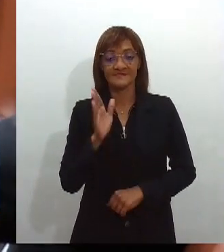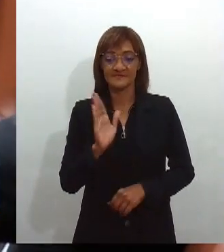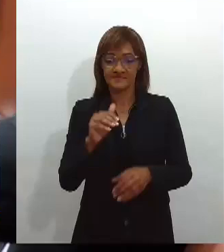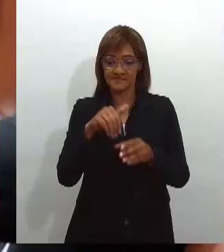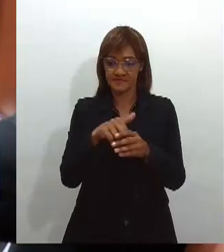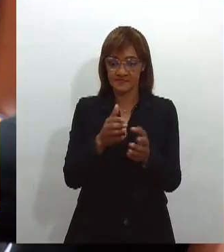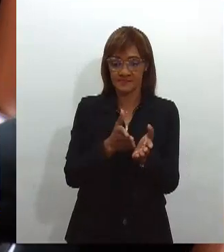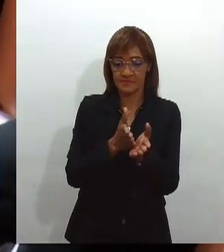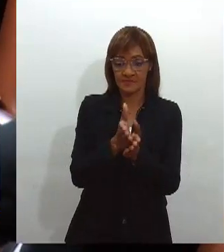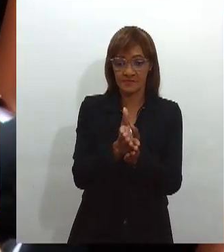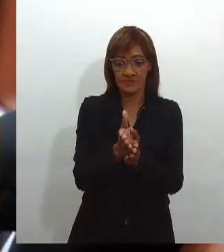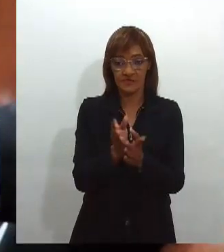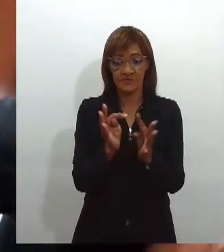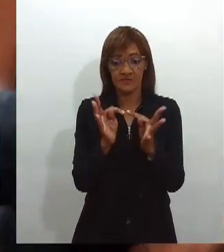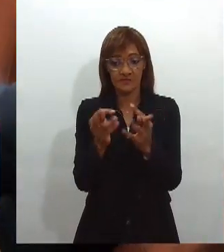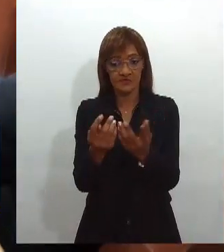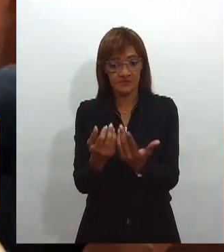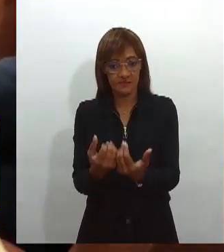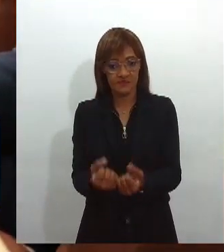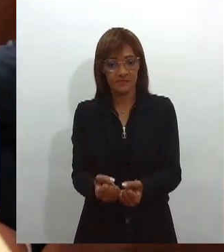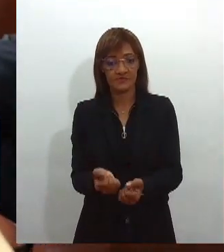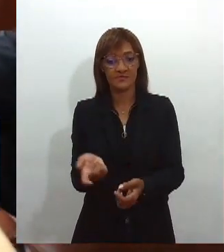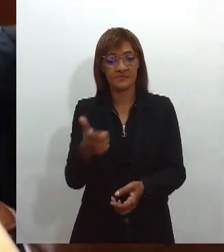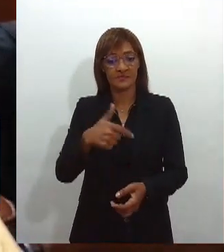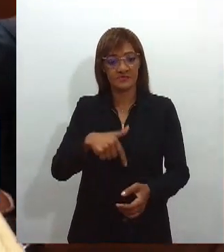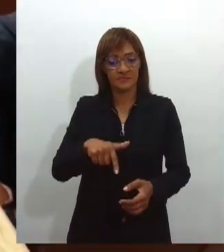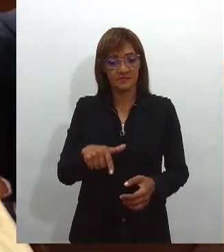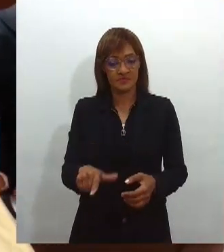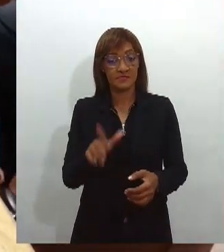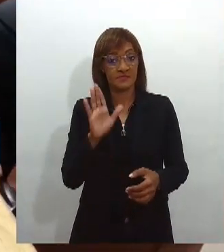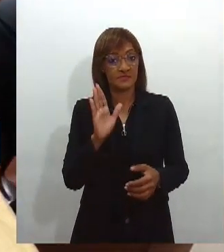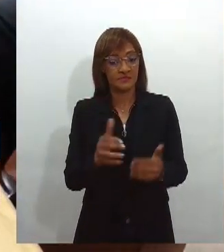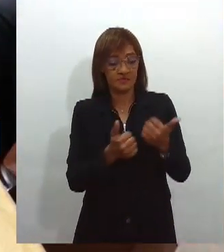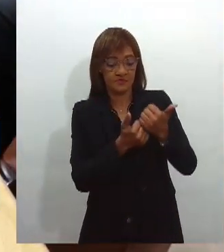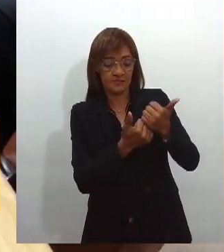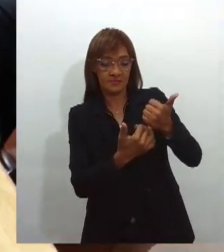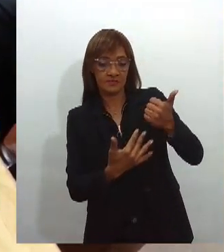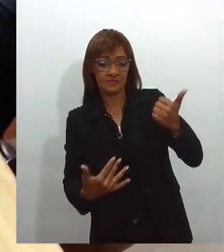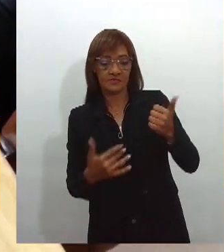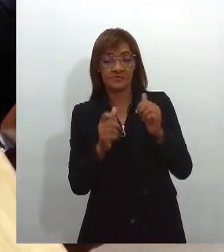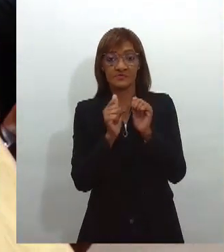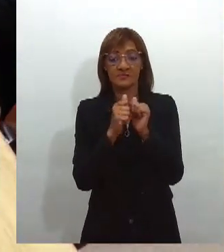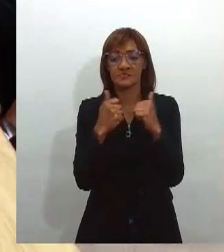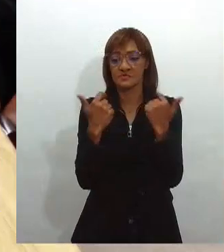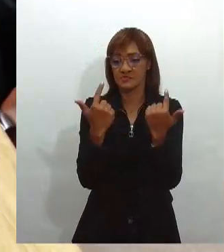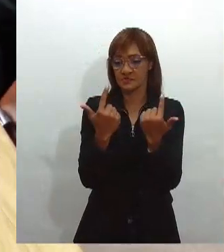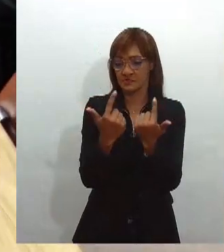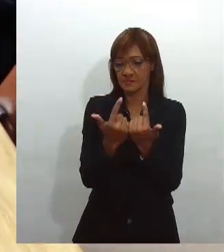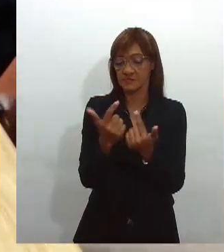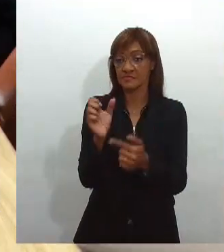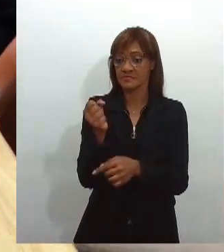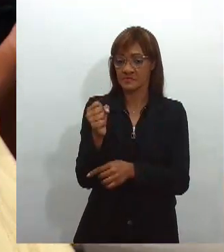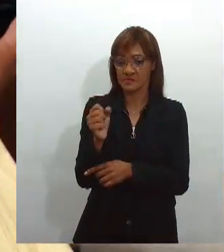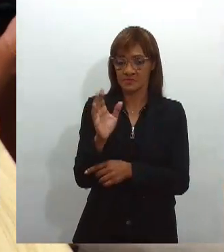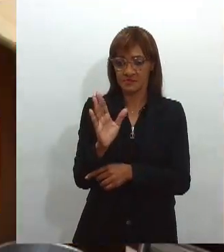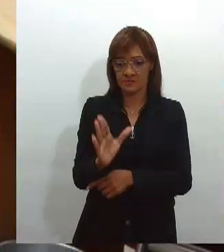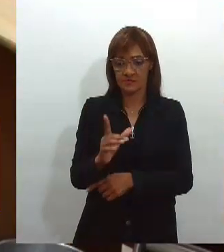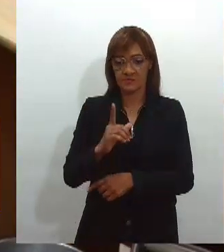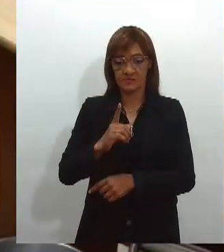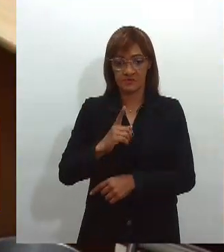a reeleição da mesa diretora da Assembleia Legislativa de Sergipe para o segundo biênio da